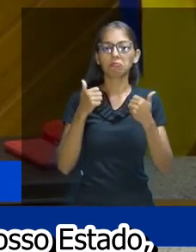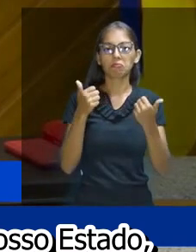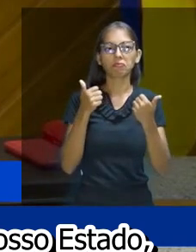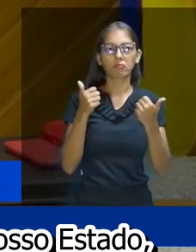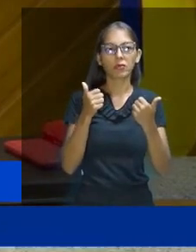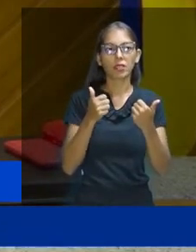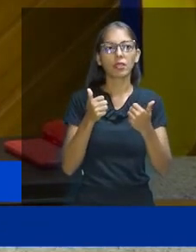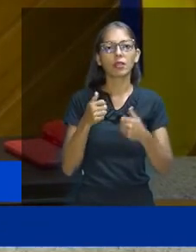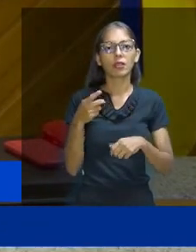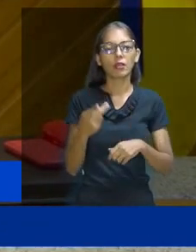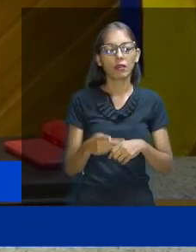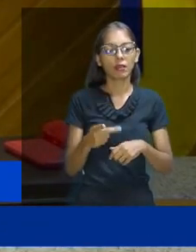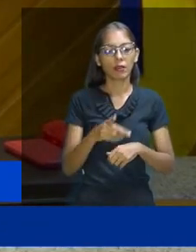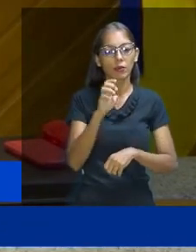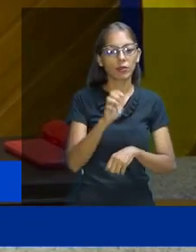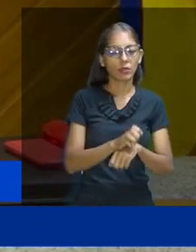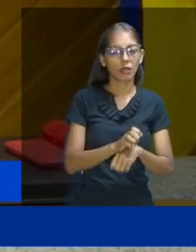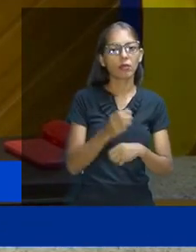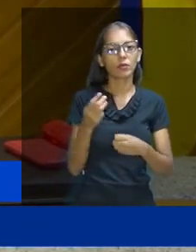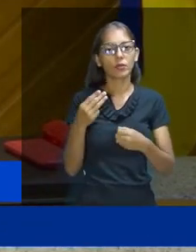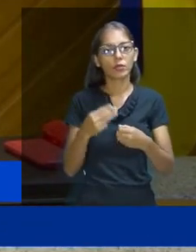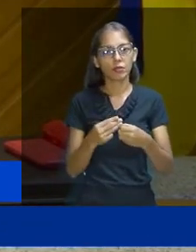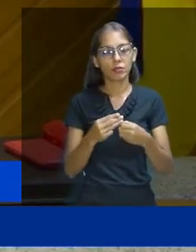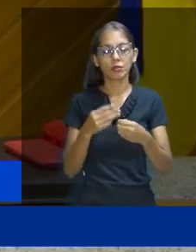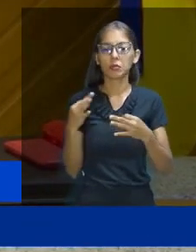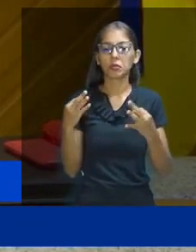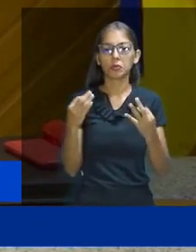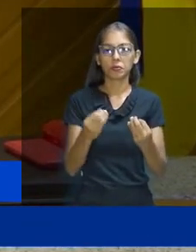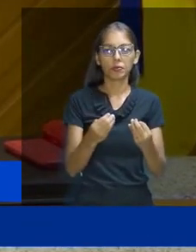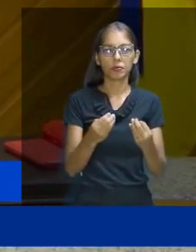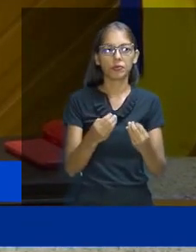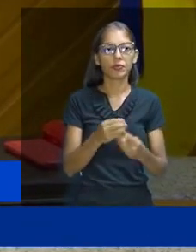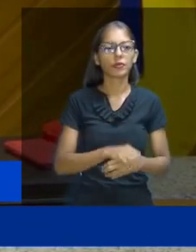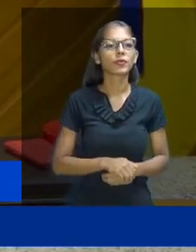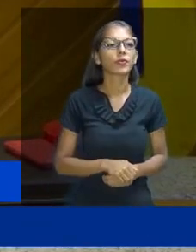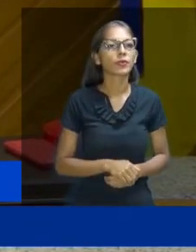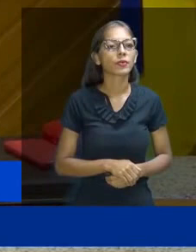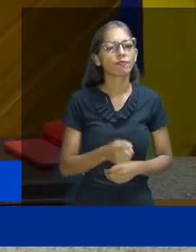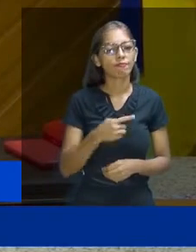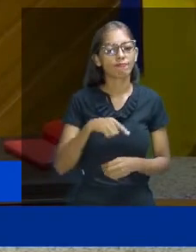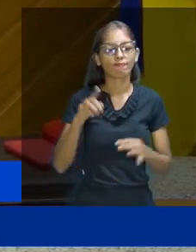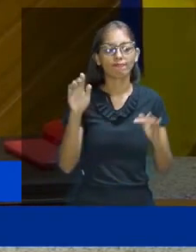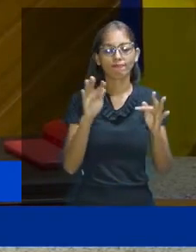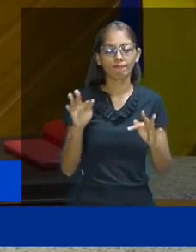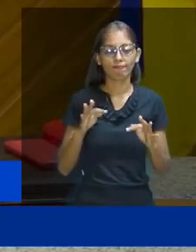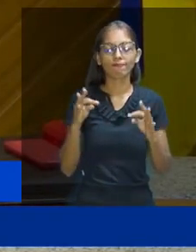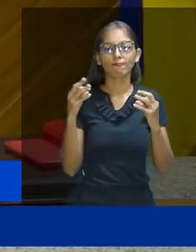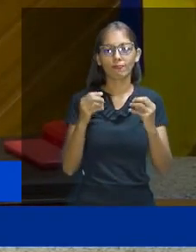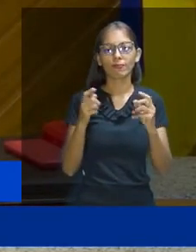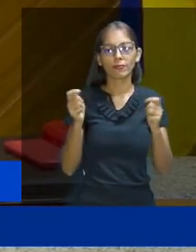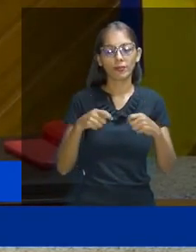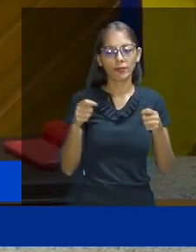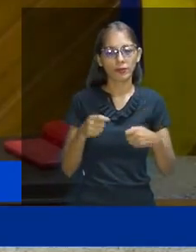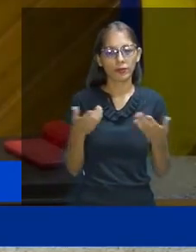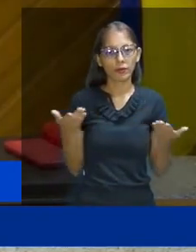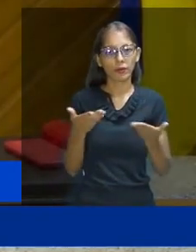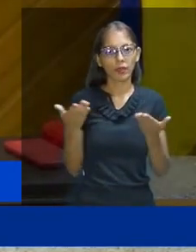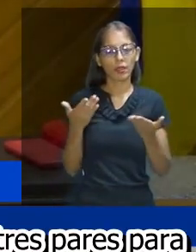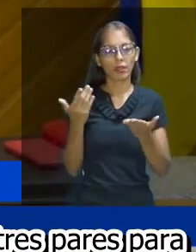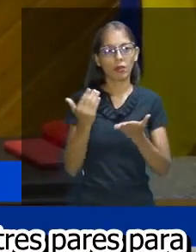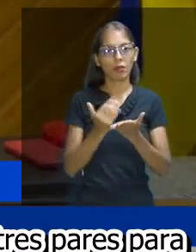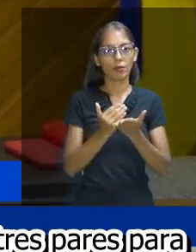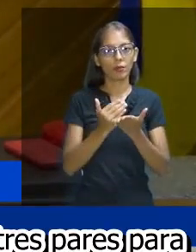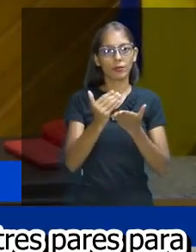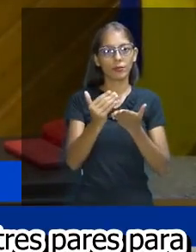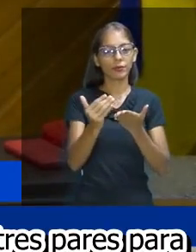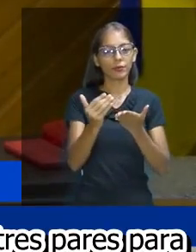o nosso estado, para o município, enfim, para todos nós. Sejamos todos muito felizes. Nessa sessão administrativa,